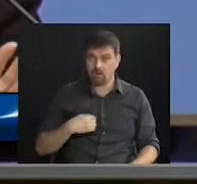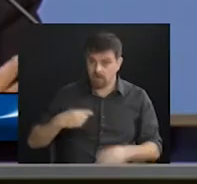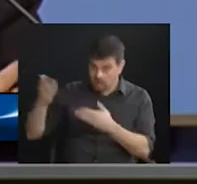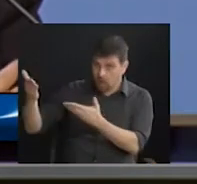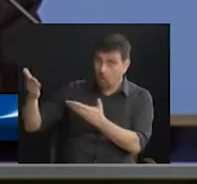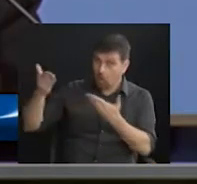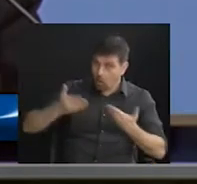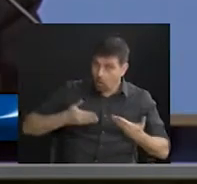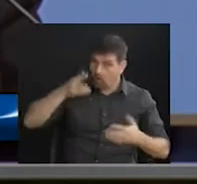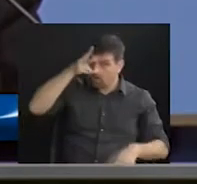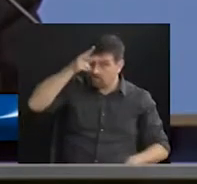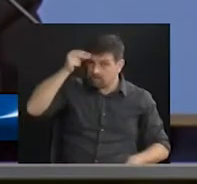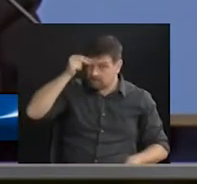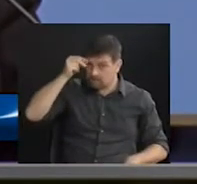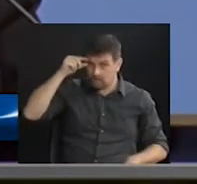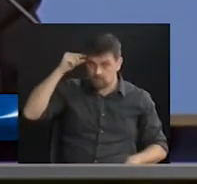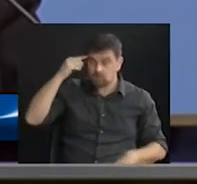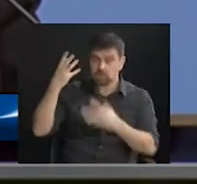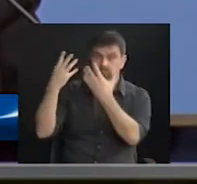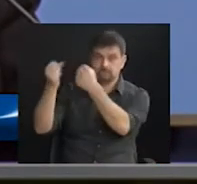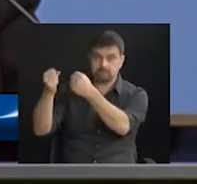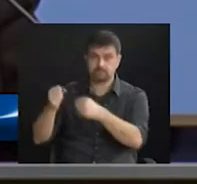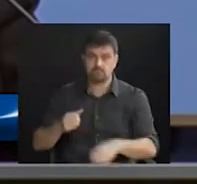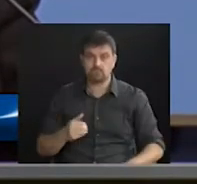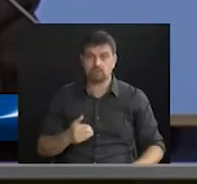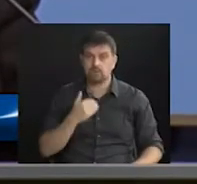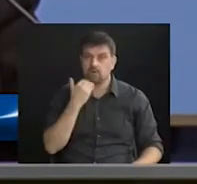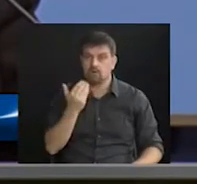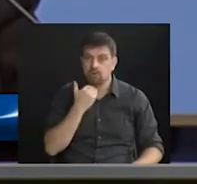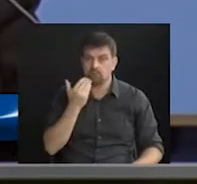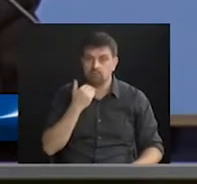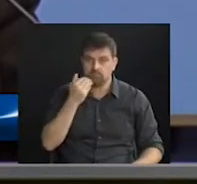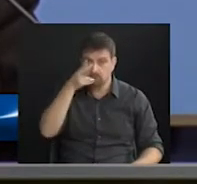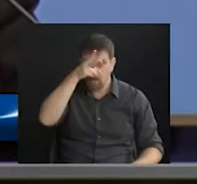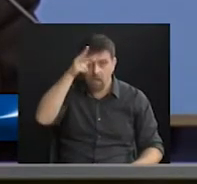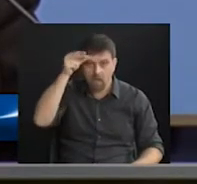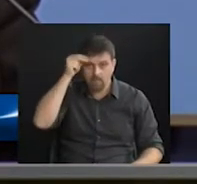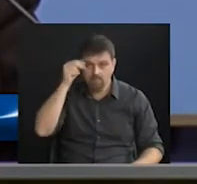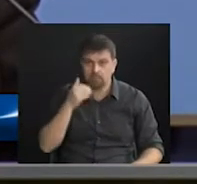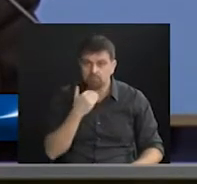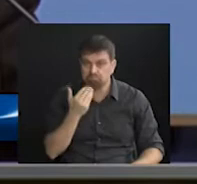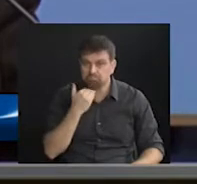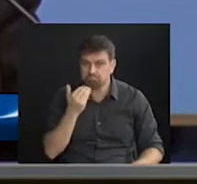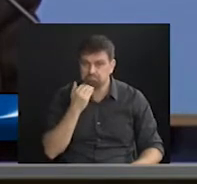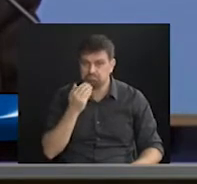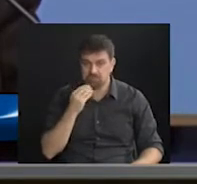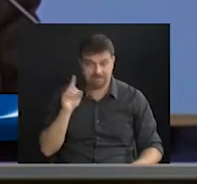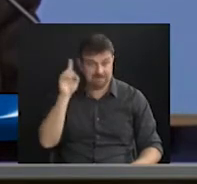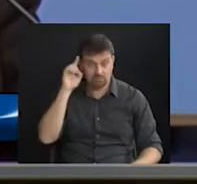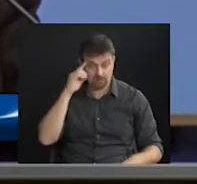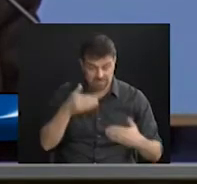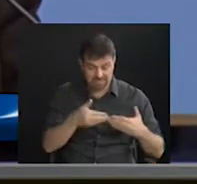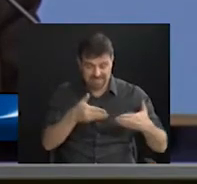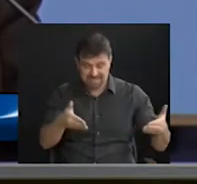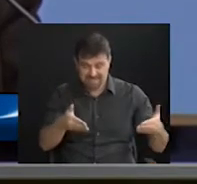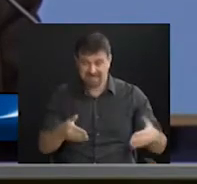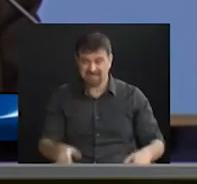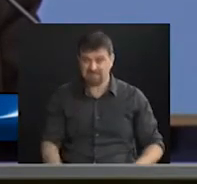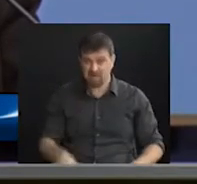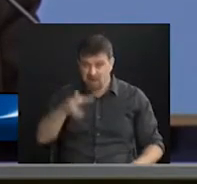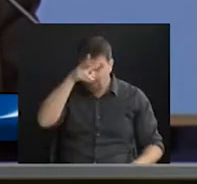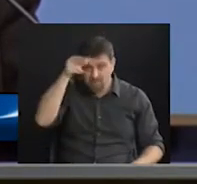sempre no crescer ele porque nunca nenhum Prefeito nem inauguração CDHU não foi bom